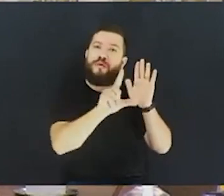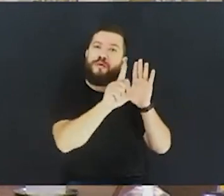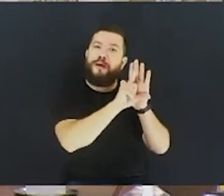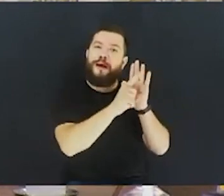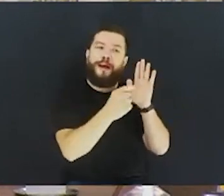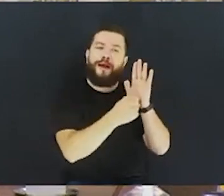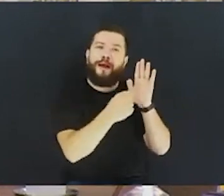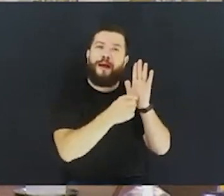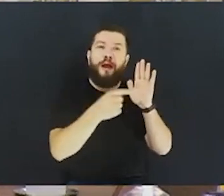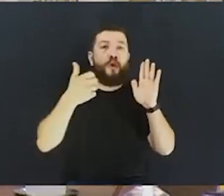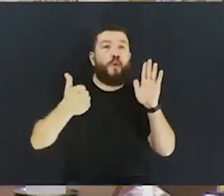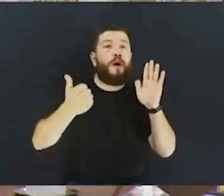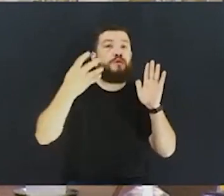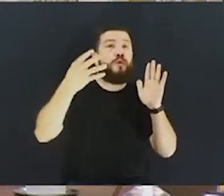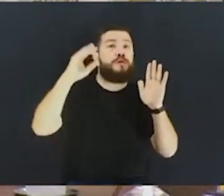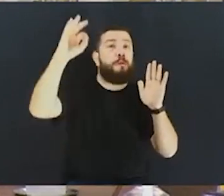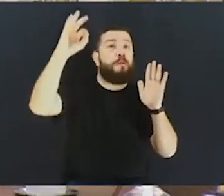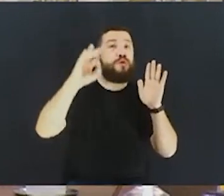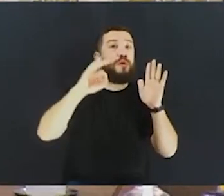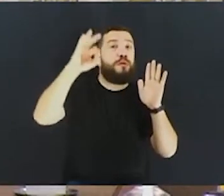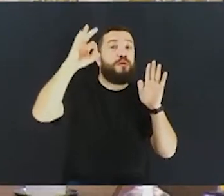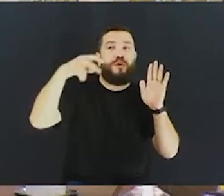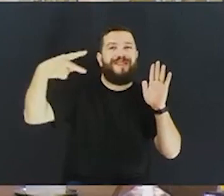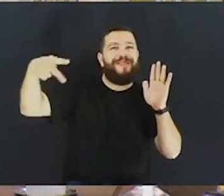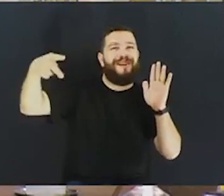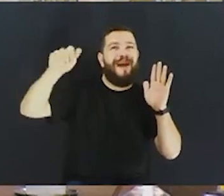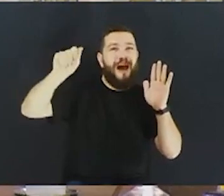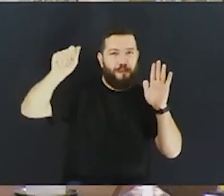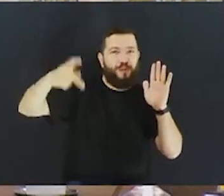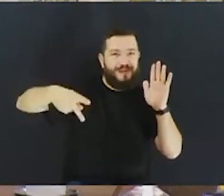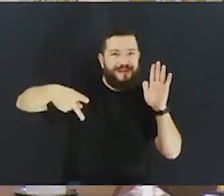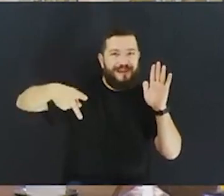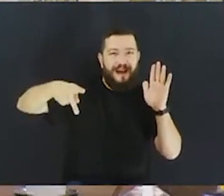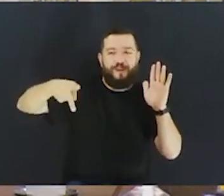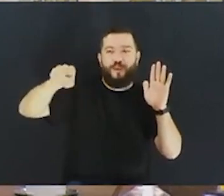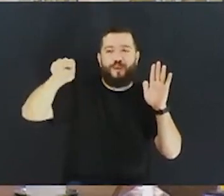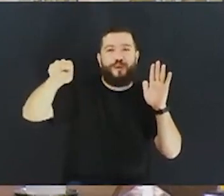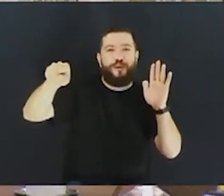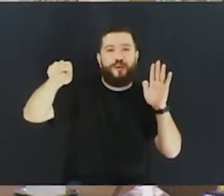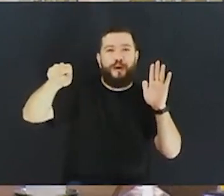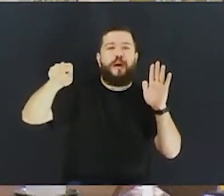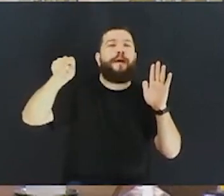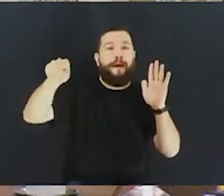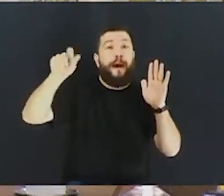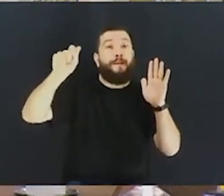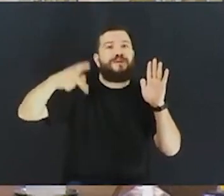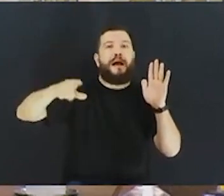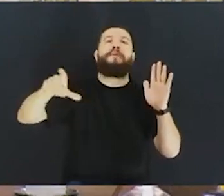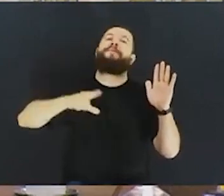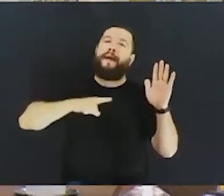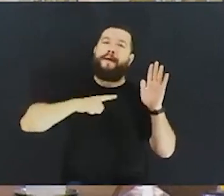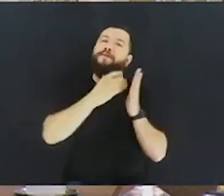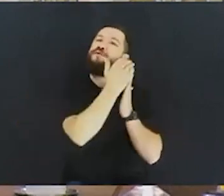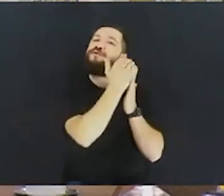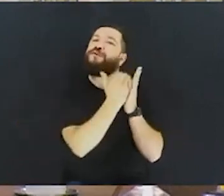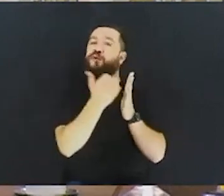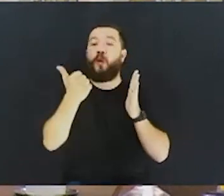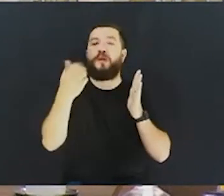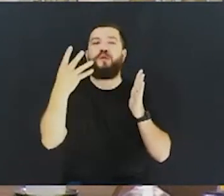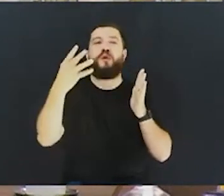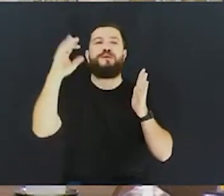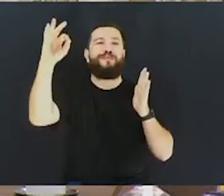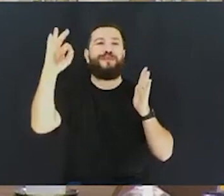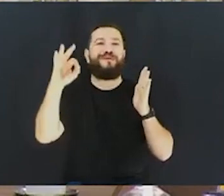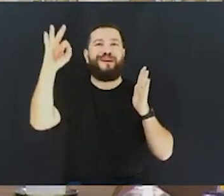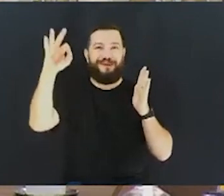dos aposentados aqui da nossa capital do Estado. Então, eu primeiro queria fazer uma explanação rápida